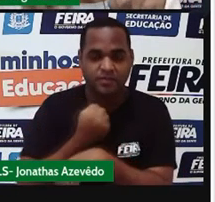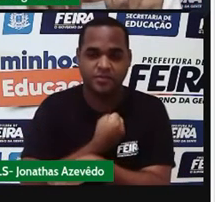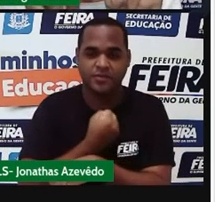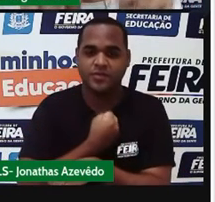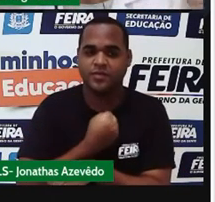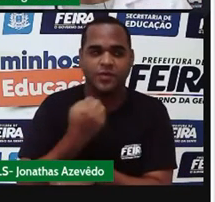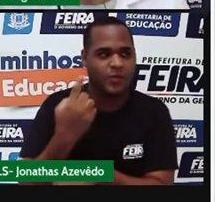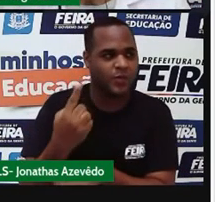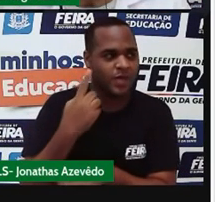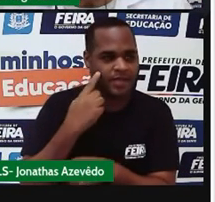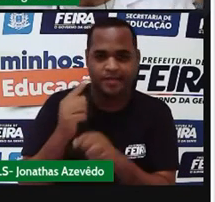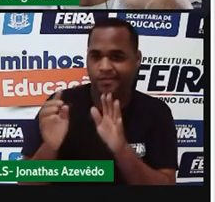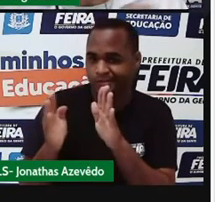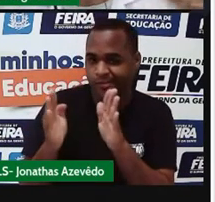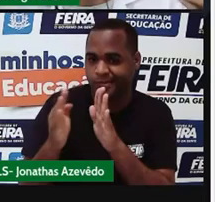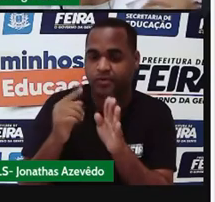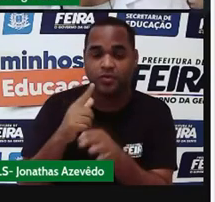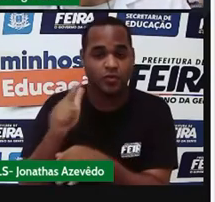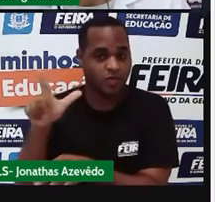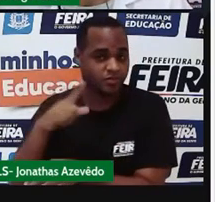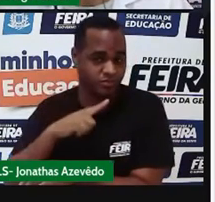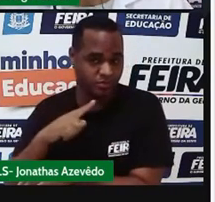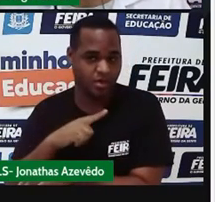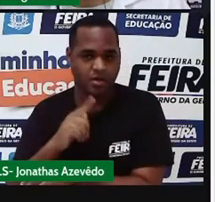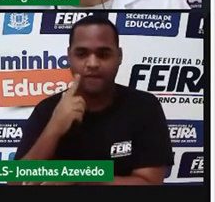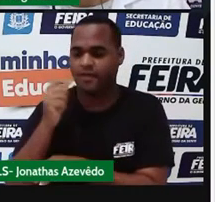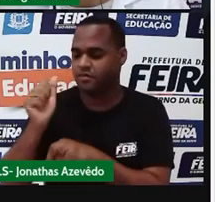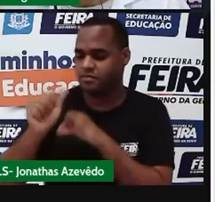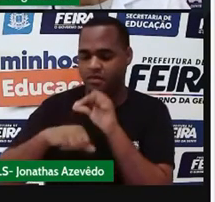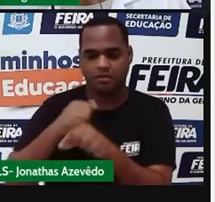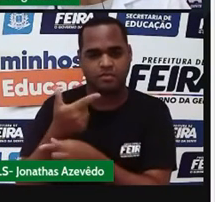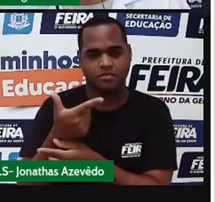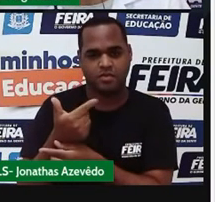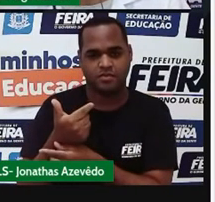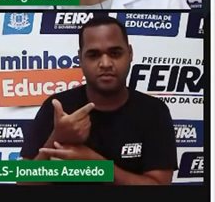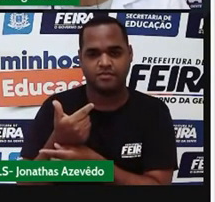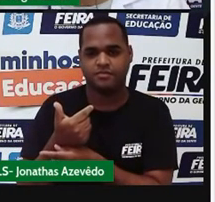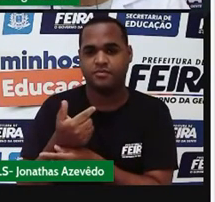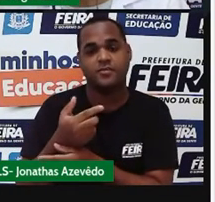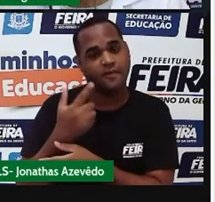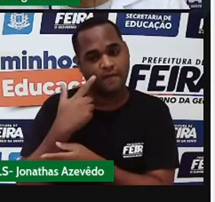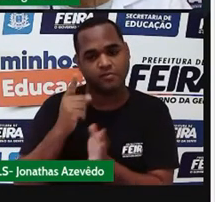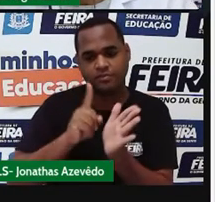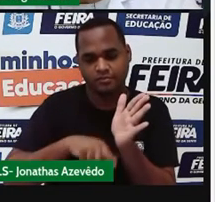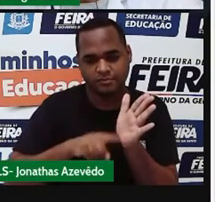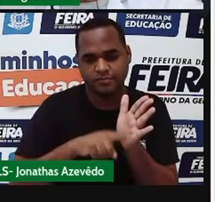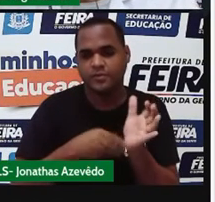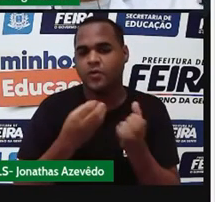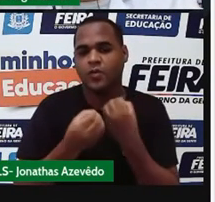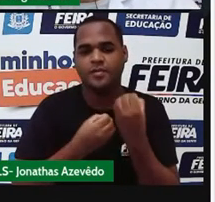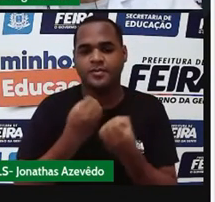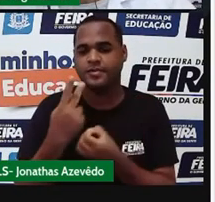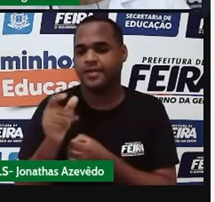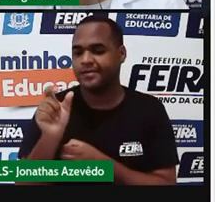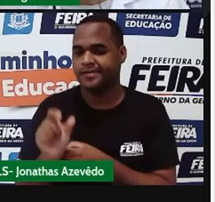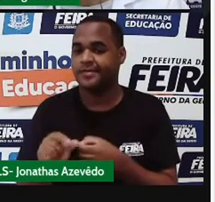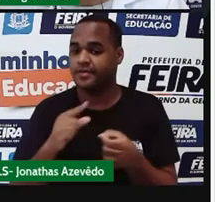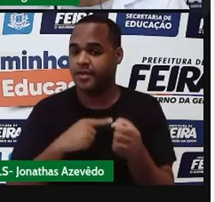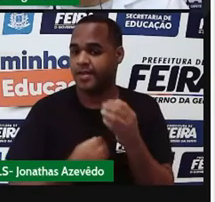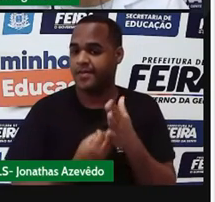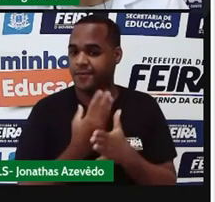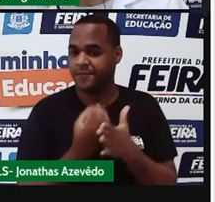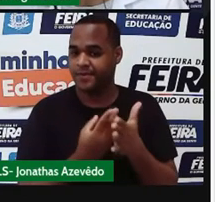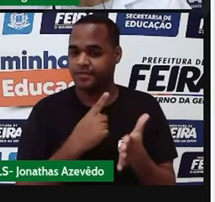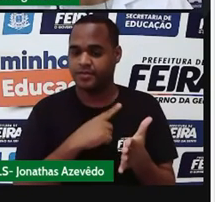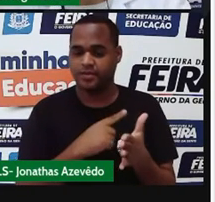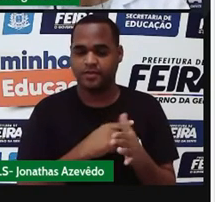com dois do lado vira o número 12 Aí você faz menos o algarismo que tá aparecendo